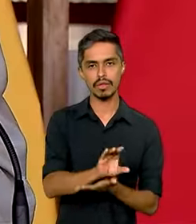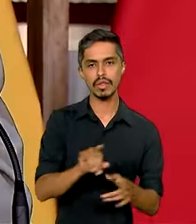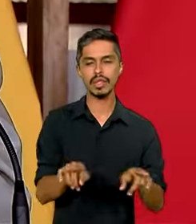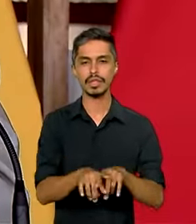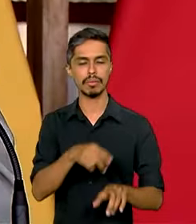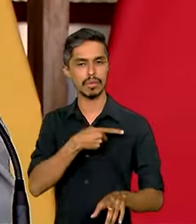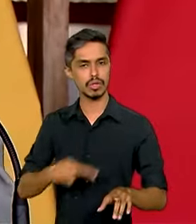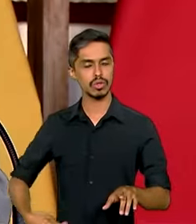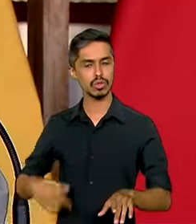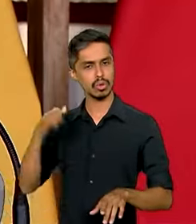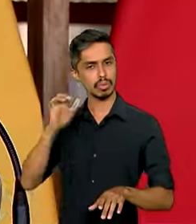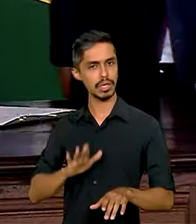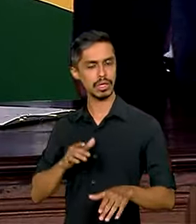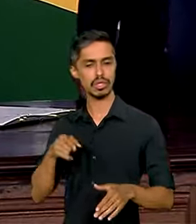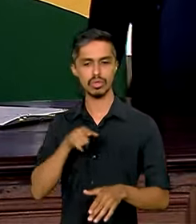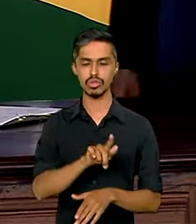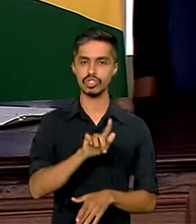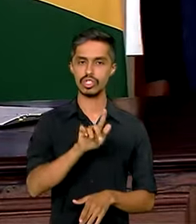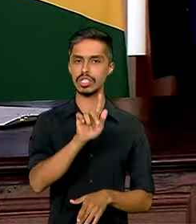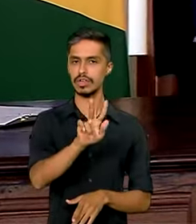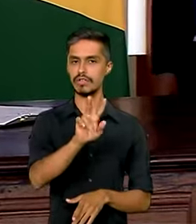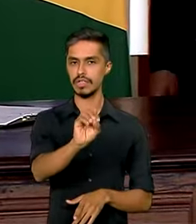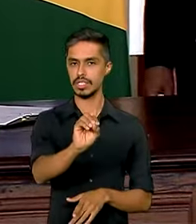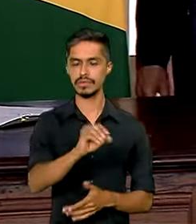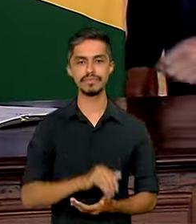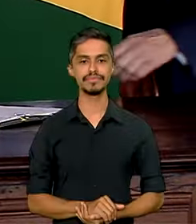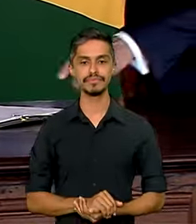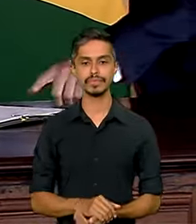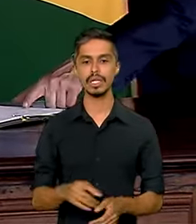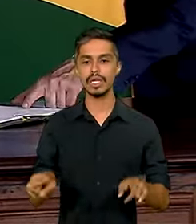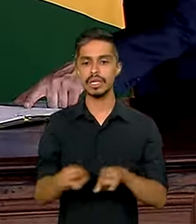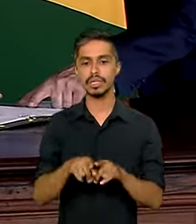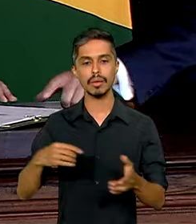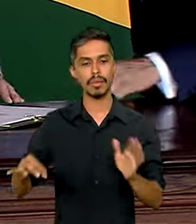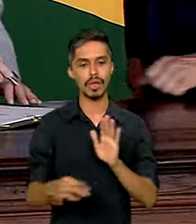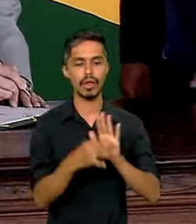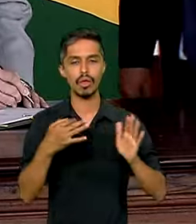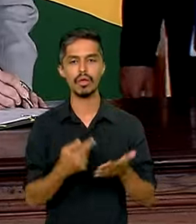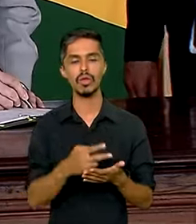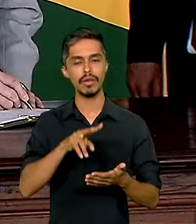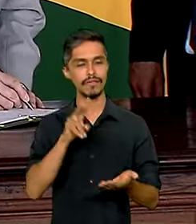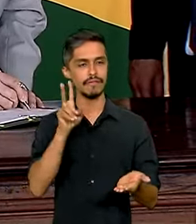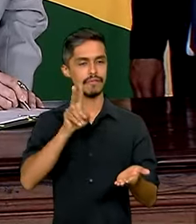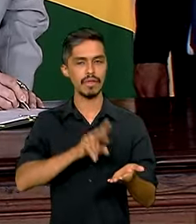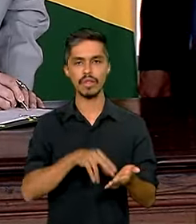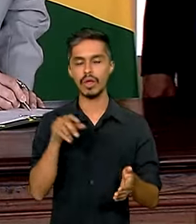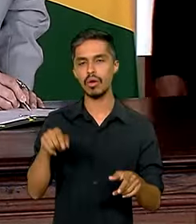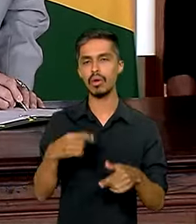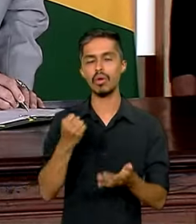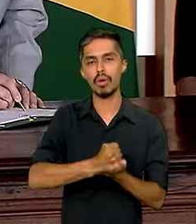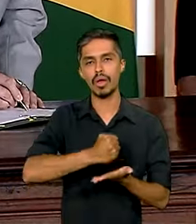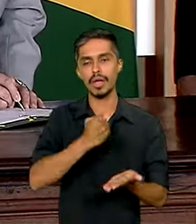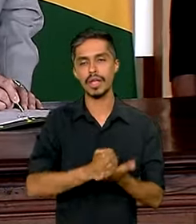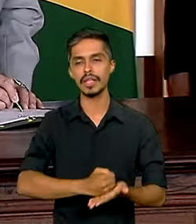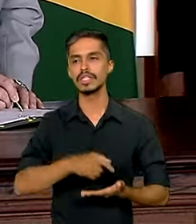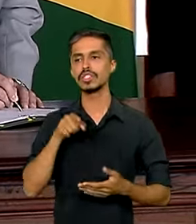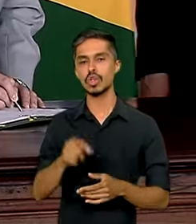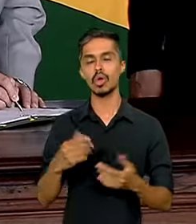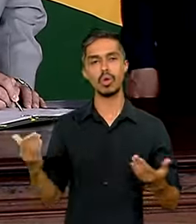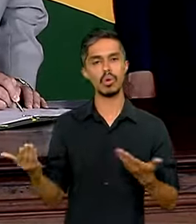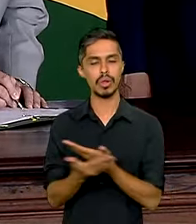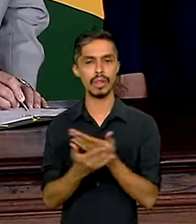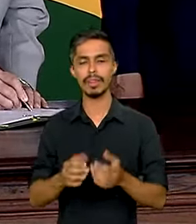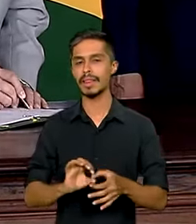presidência brasileira do G20. Além disso, assinaram um acordo sobre o visto e passaporte comuns, que